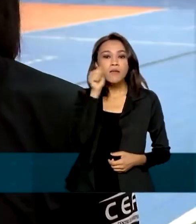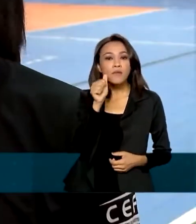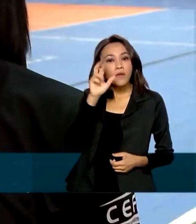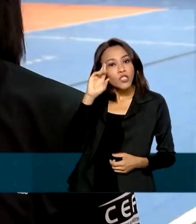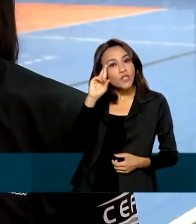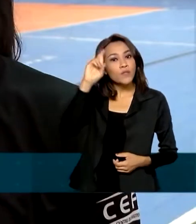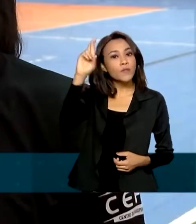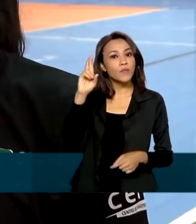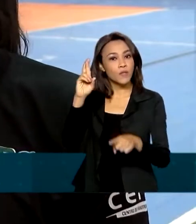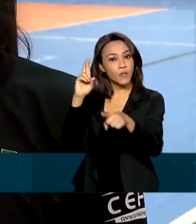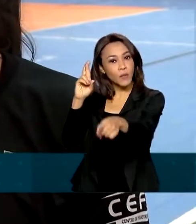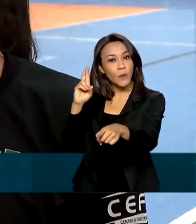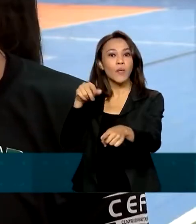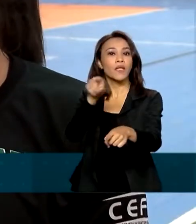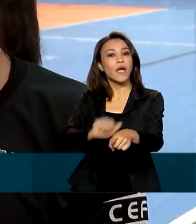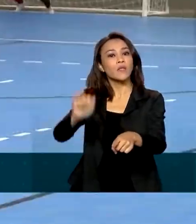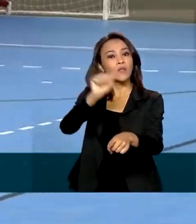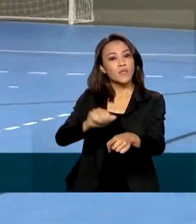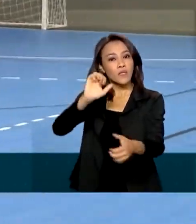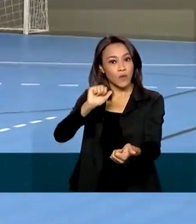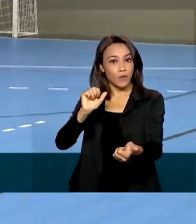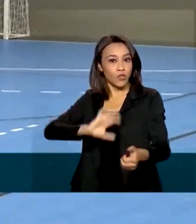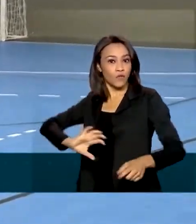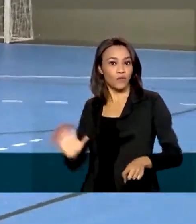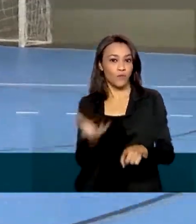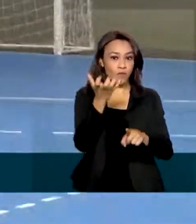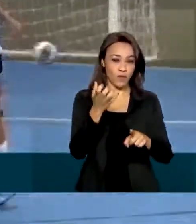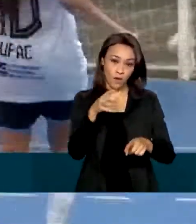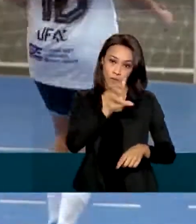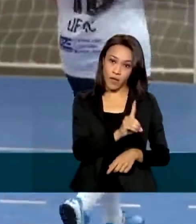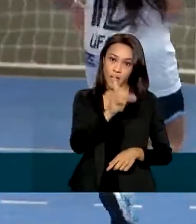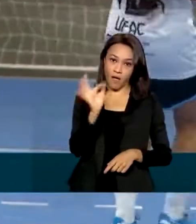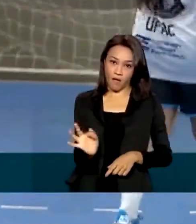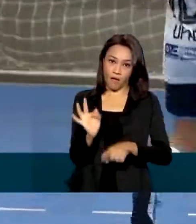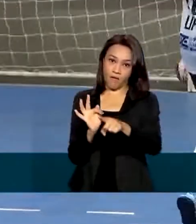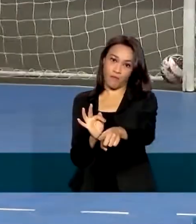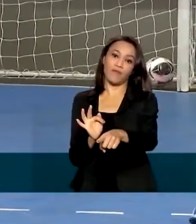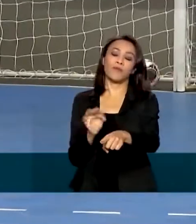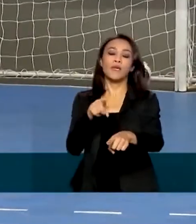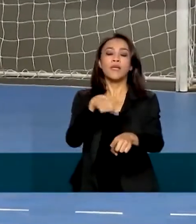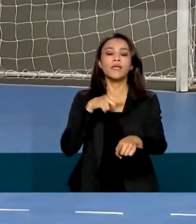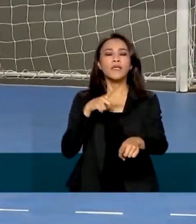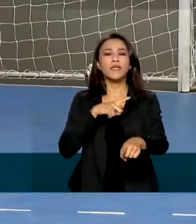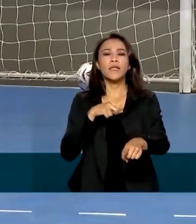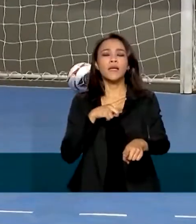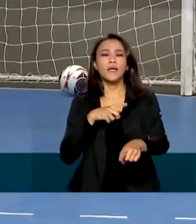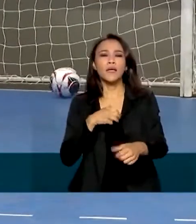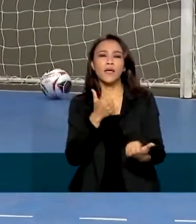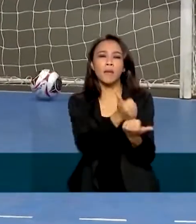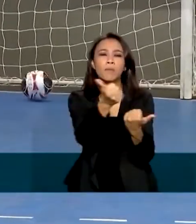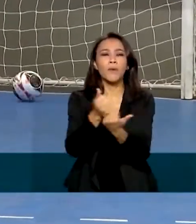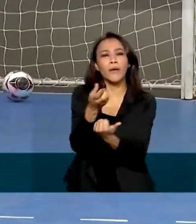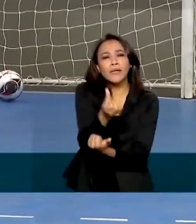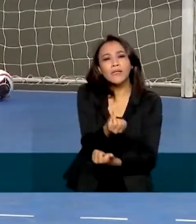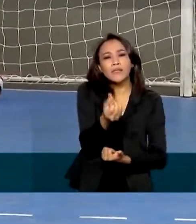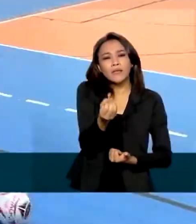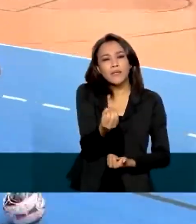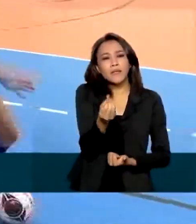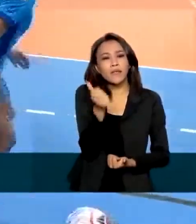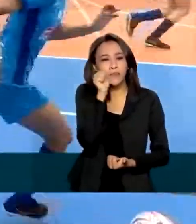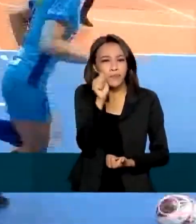Associação Desportiva de Futsal do DF, organização sem fins lucrativos que atende cerca de 60 meninas, como a